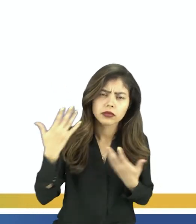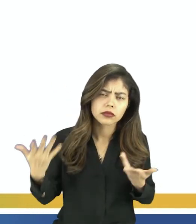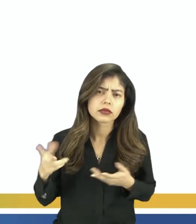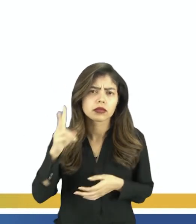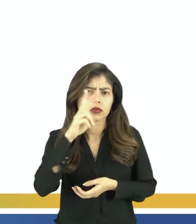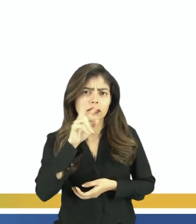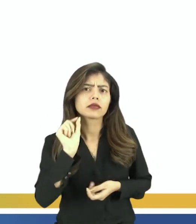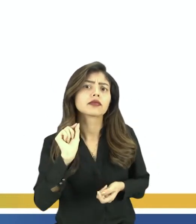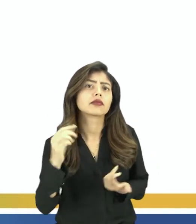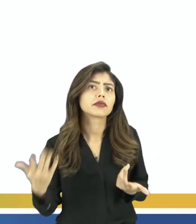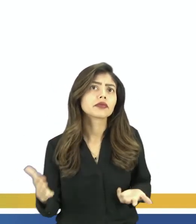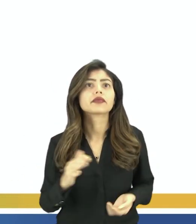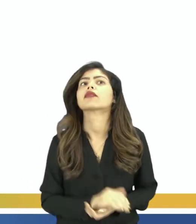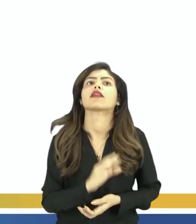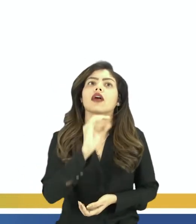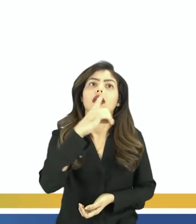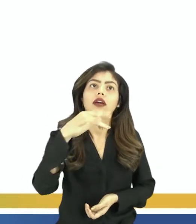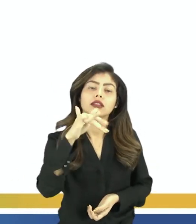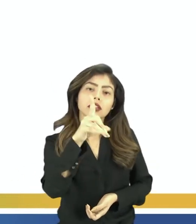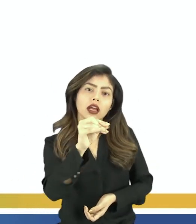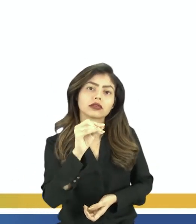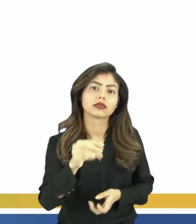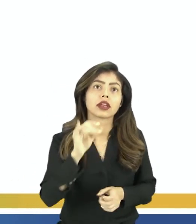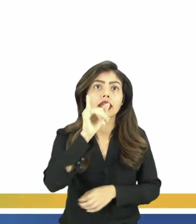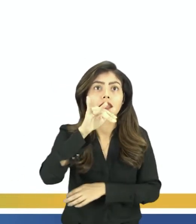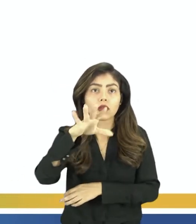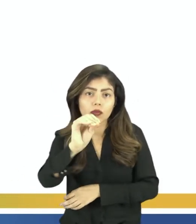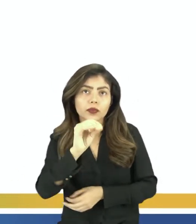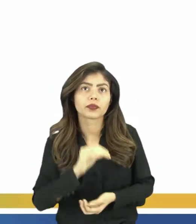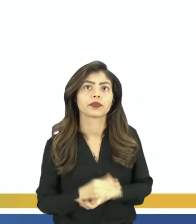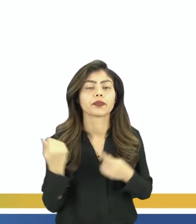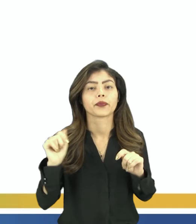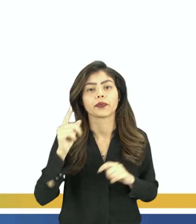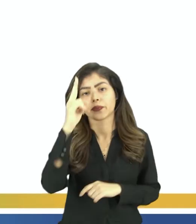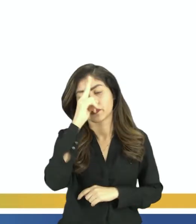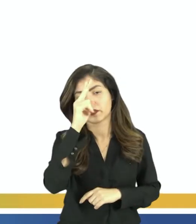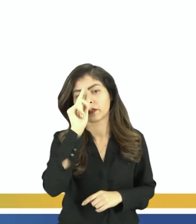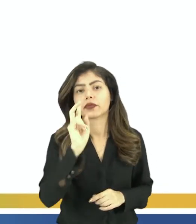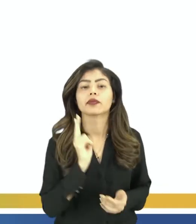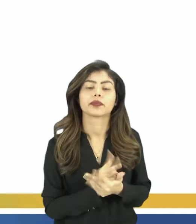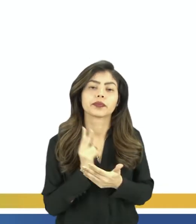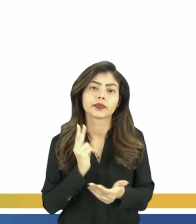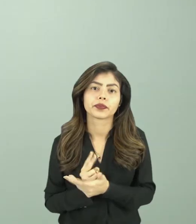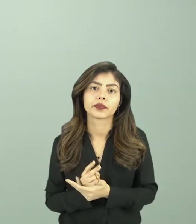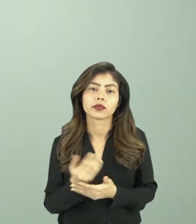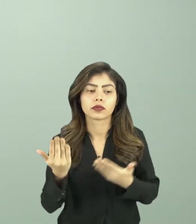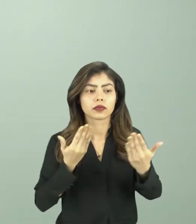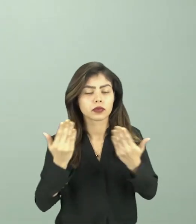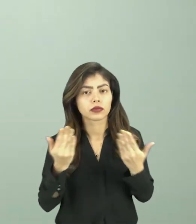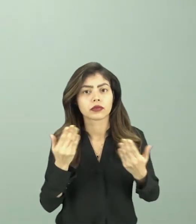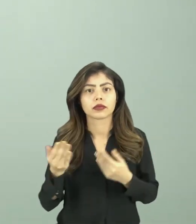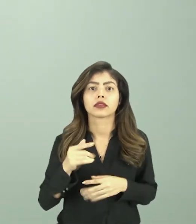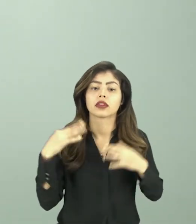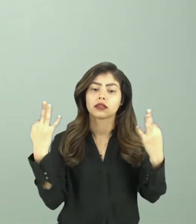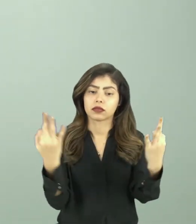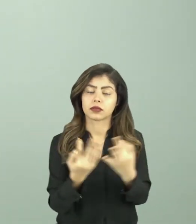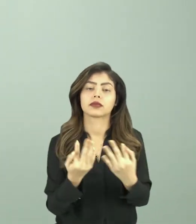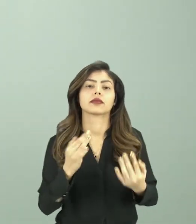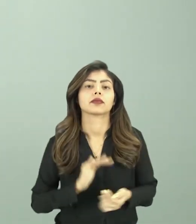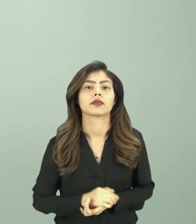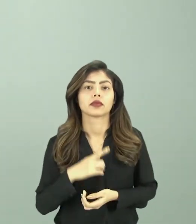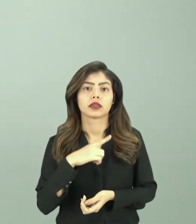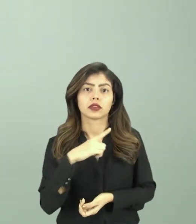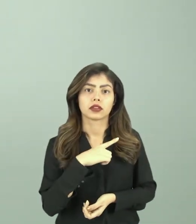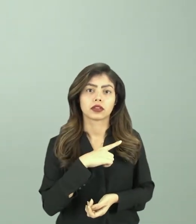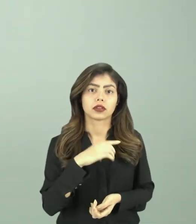Os oxiácidos têm a terminação ico e a gente precisa também estar associando essa nomenclatura com as famílias. Então,